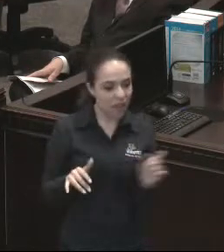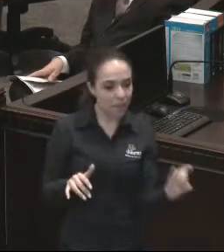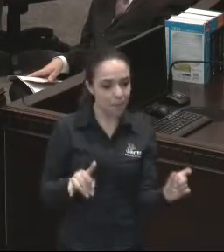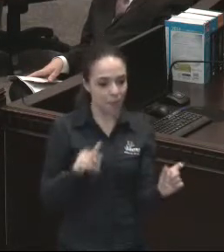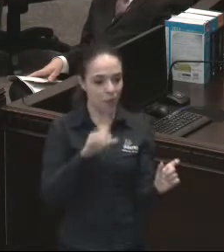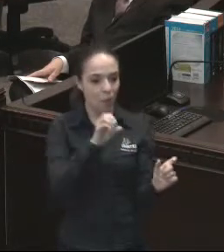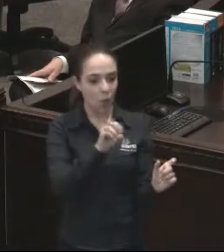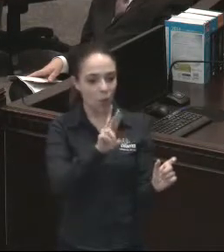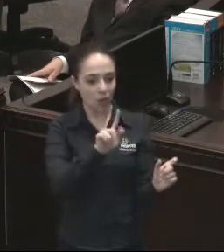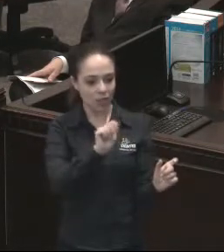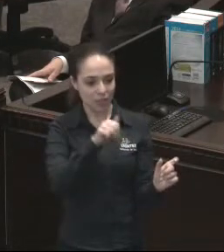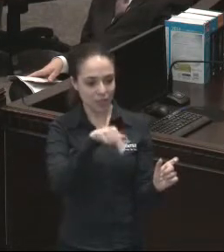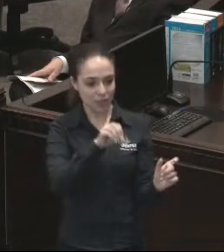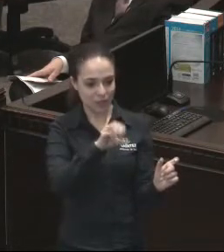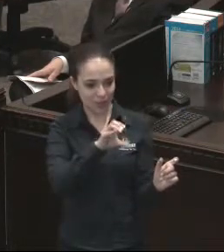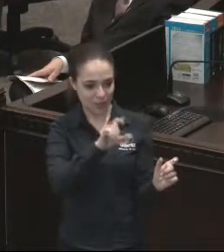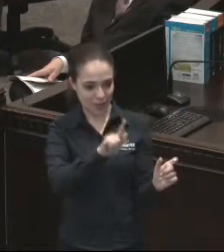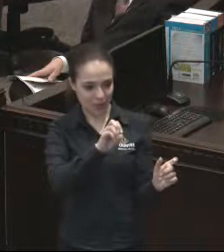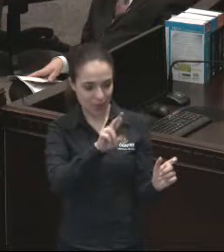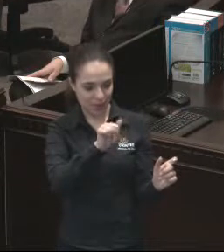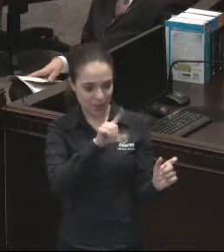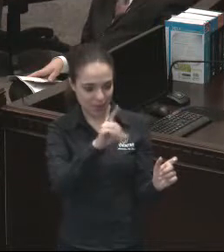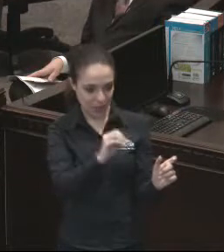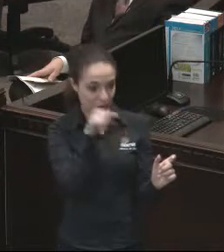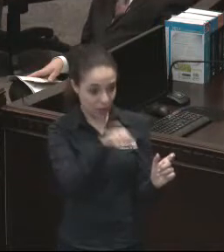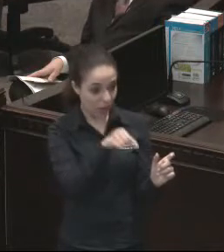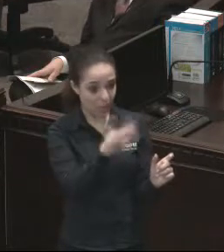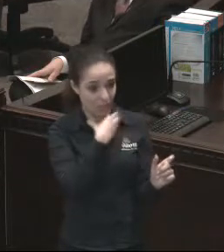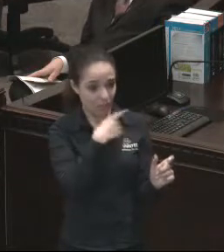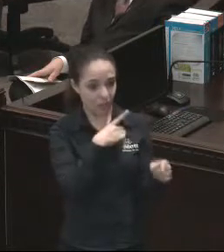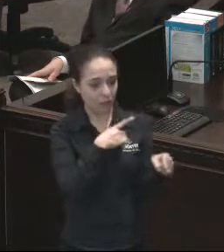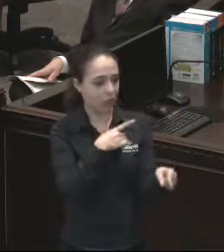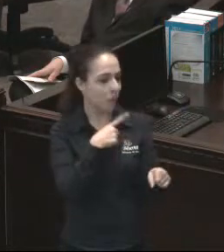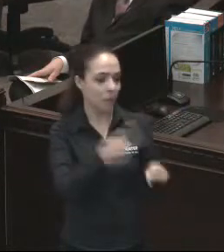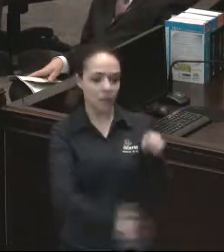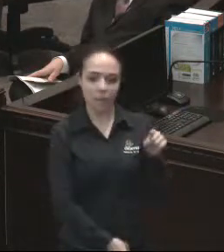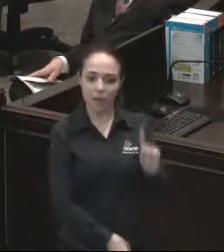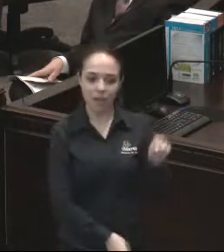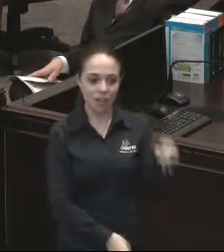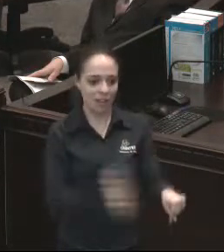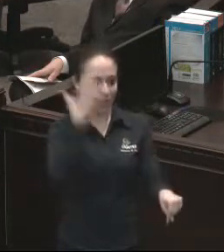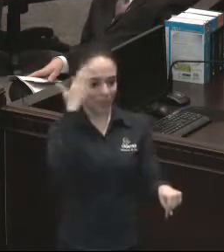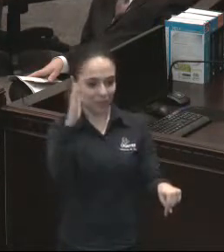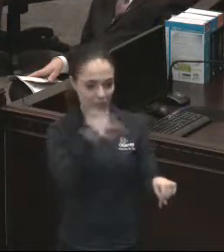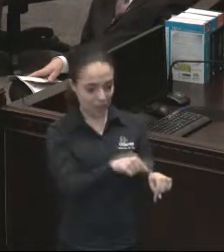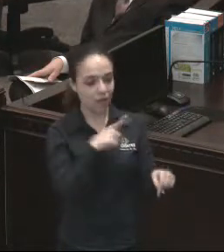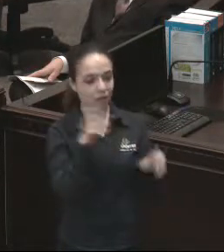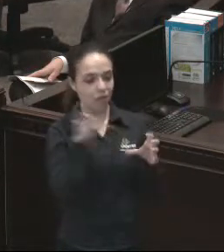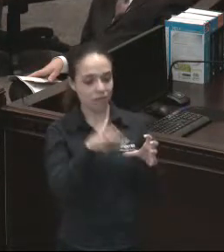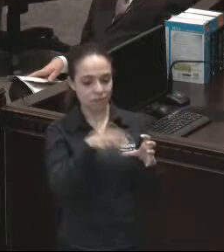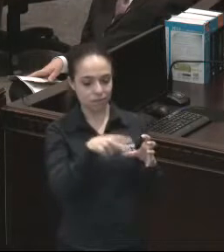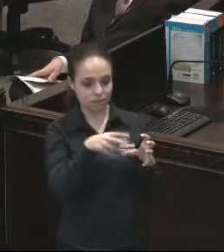hoje em dia na maçã aqui de Curitiba. Eu digo de Curitiba porque eles não fizeram a rastreabilidade. Pode ser que